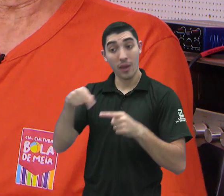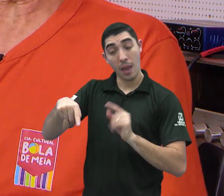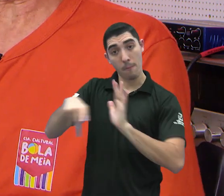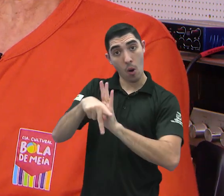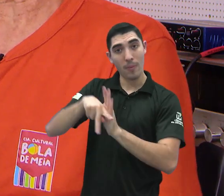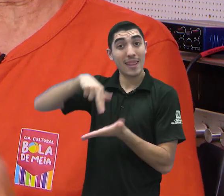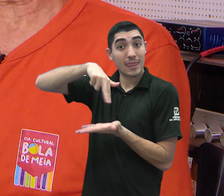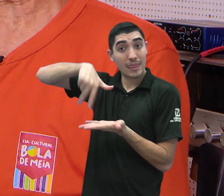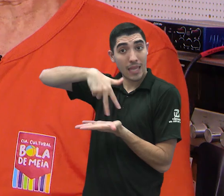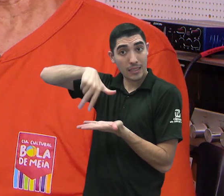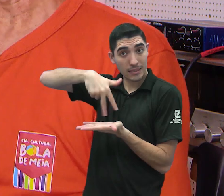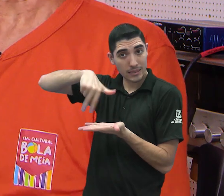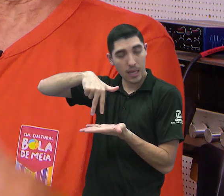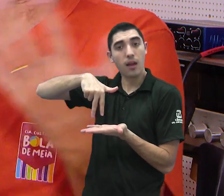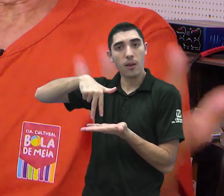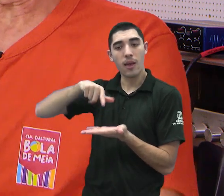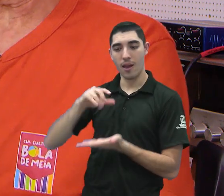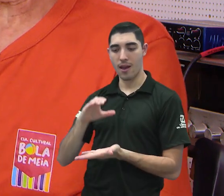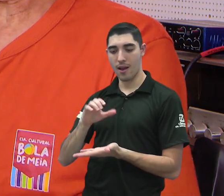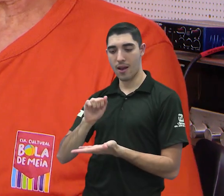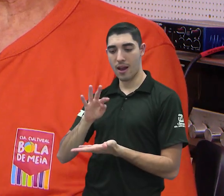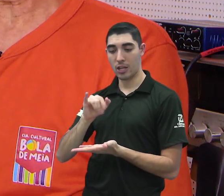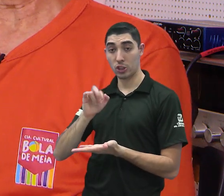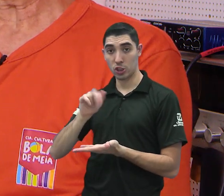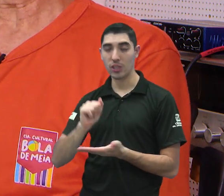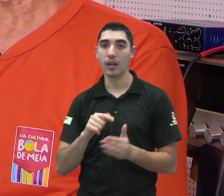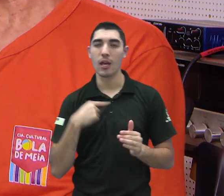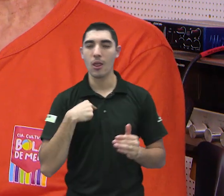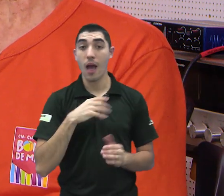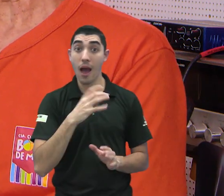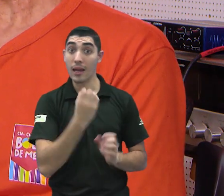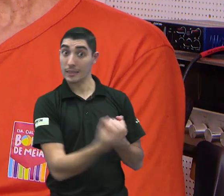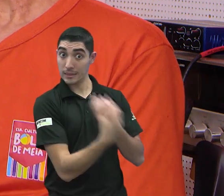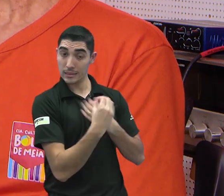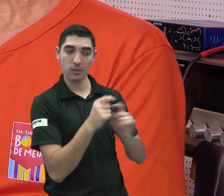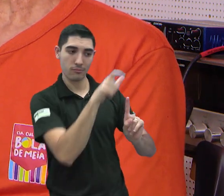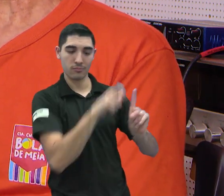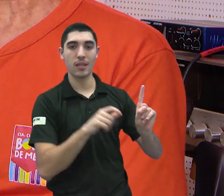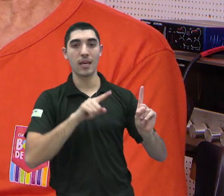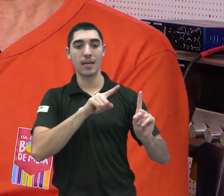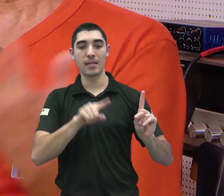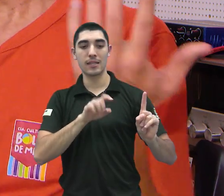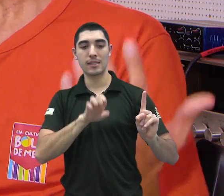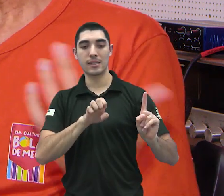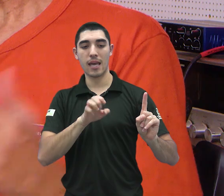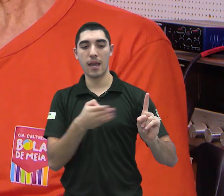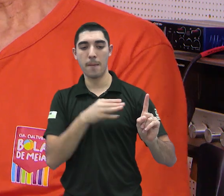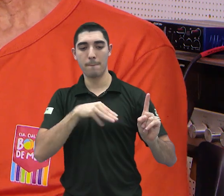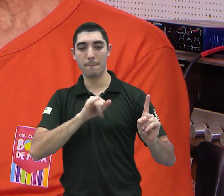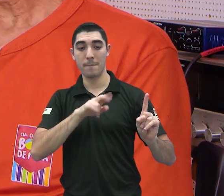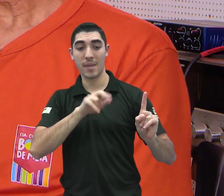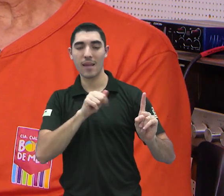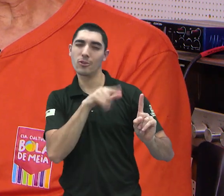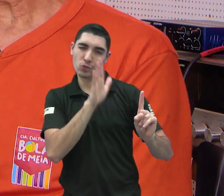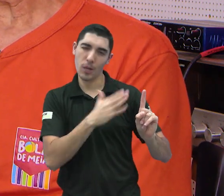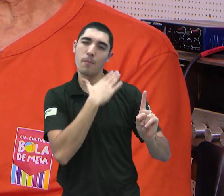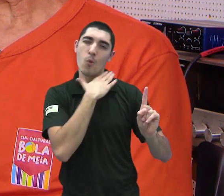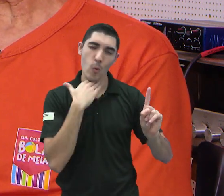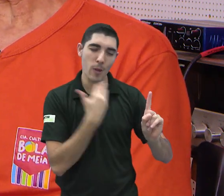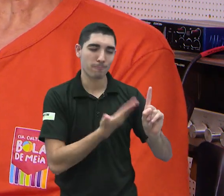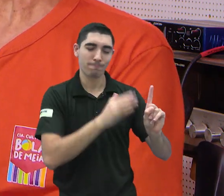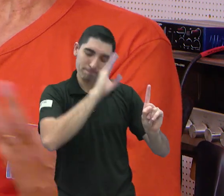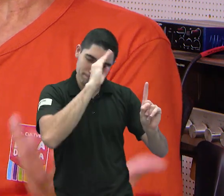uma dança, né, que é a catira, que a gente inclusive aprendeu com o Zé Mira, né, e o saudoso Zé Mira, e